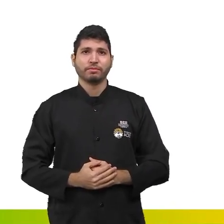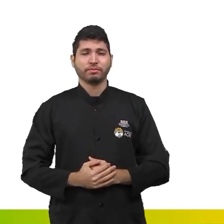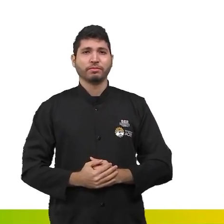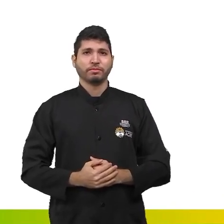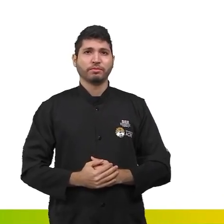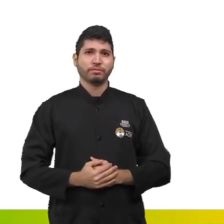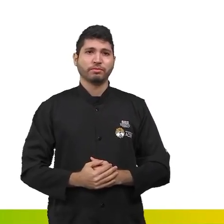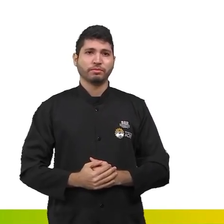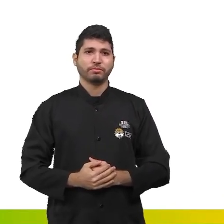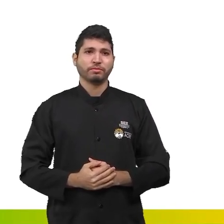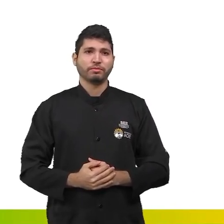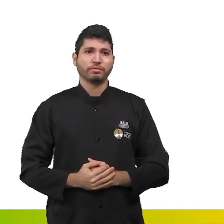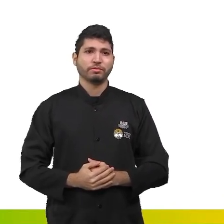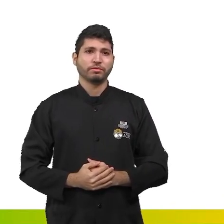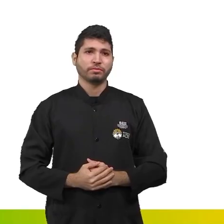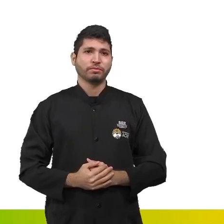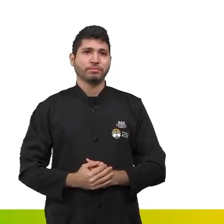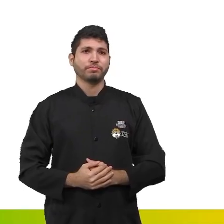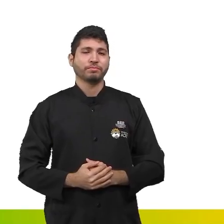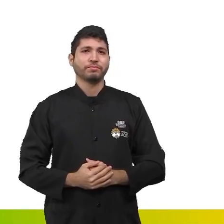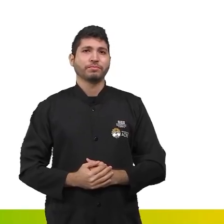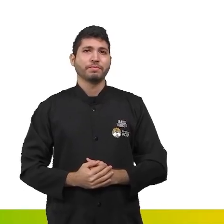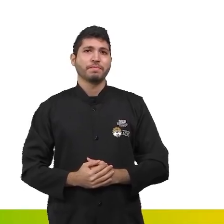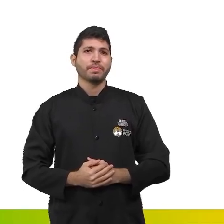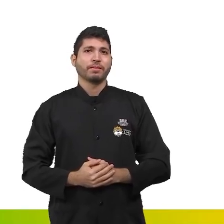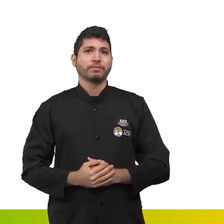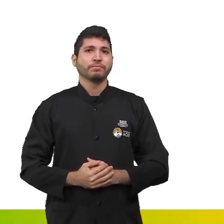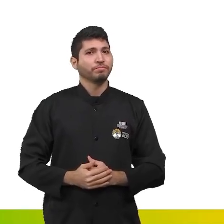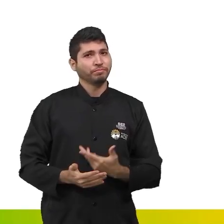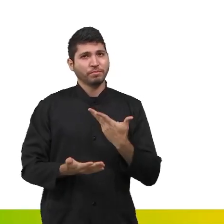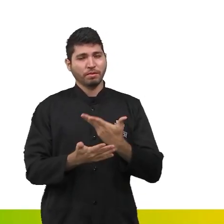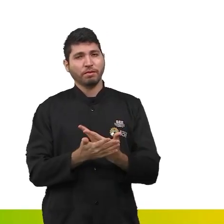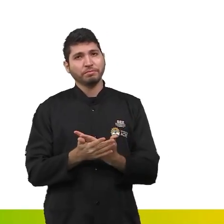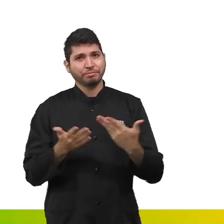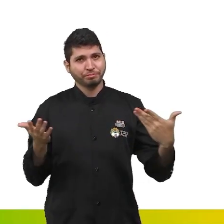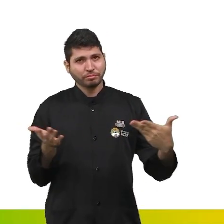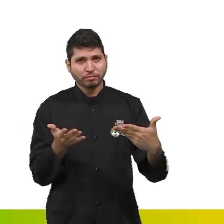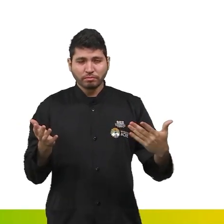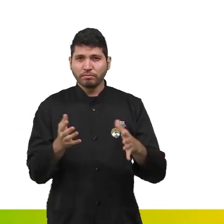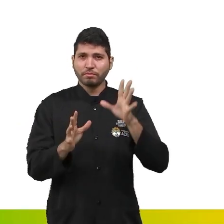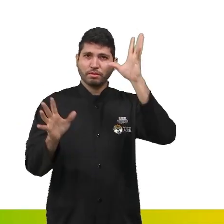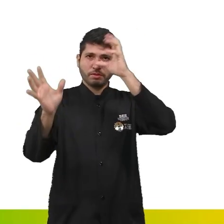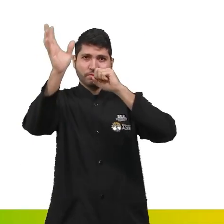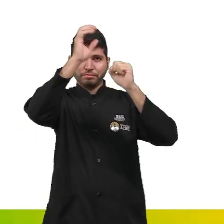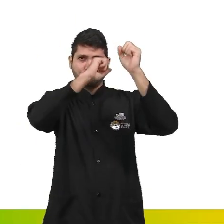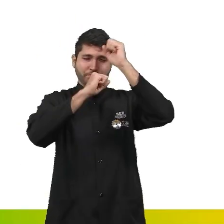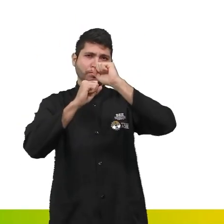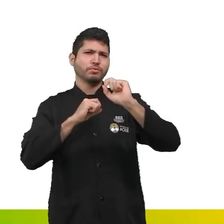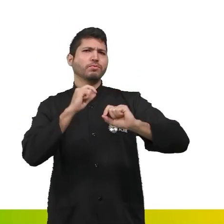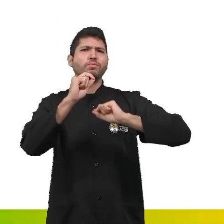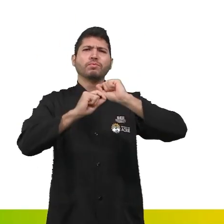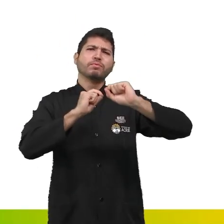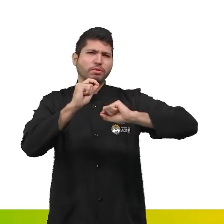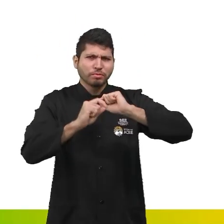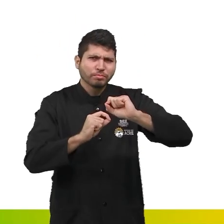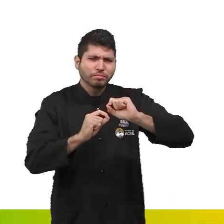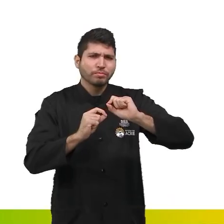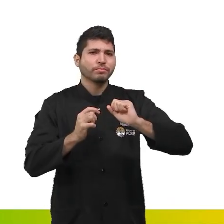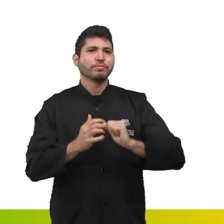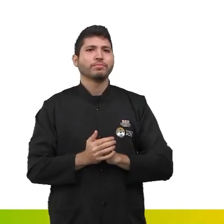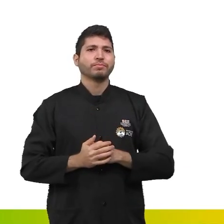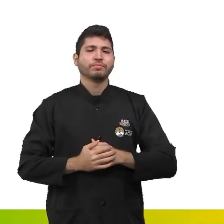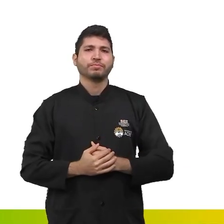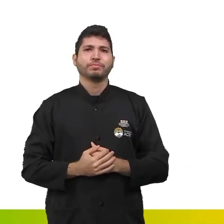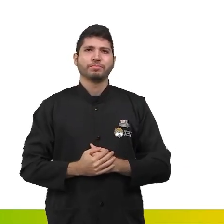nós aprendemos? O que nós conseguimos visualizar nesse rápido encontro até aqui? Já tem uma atividade,